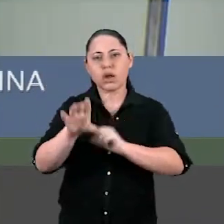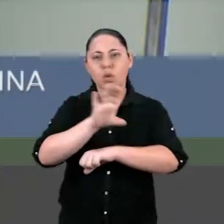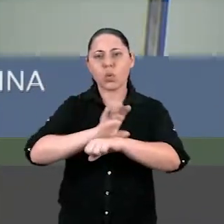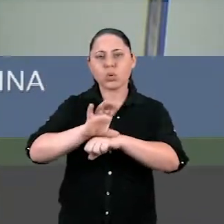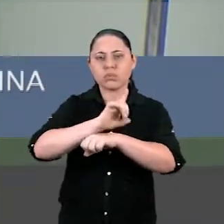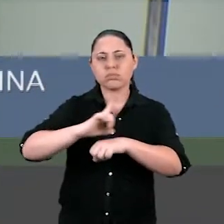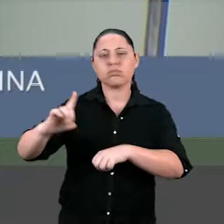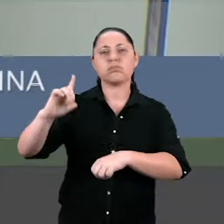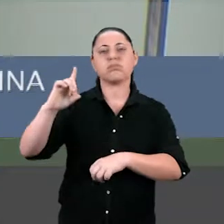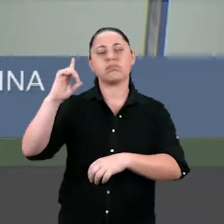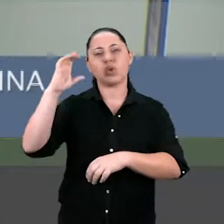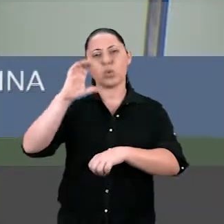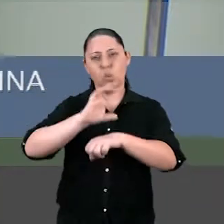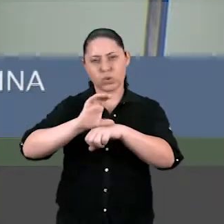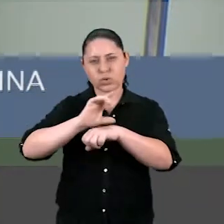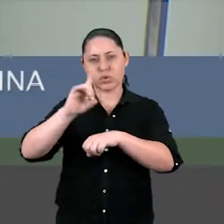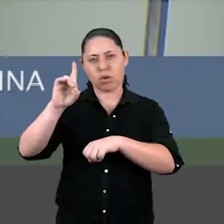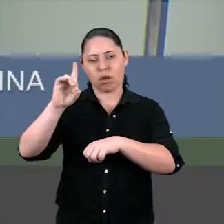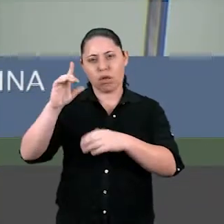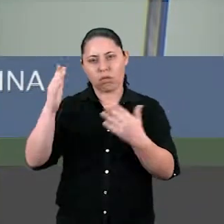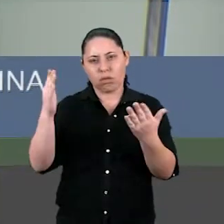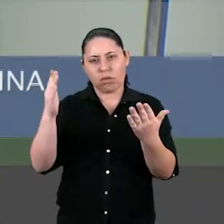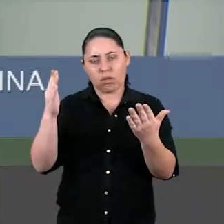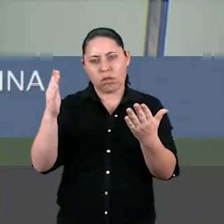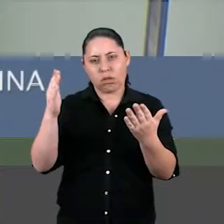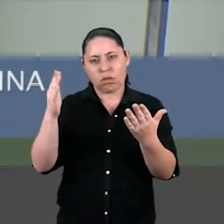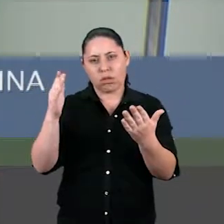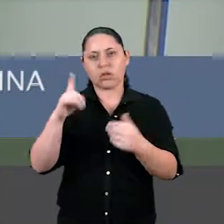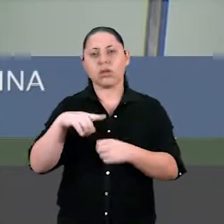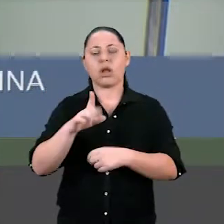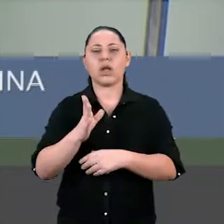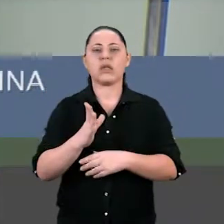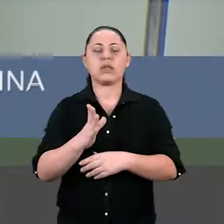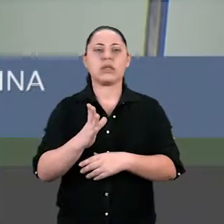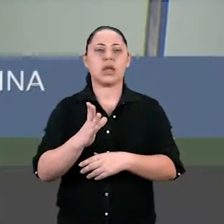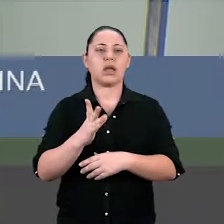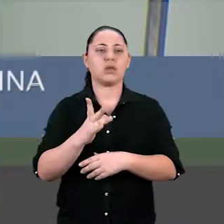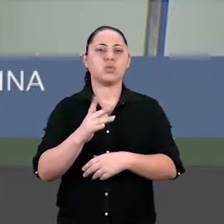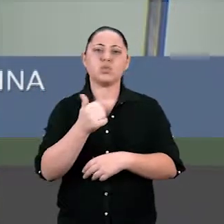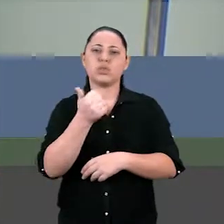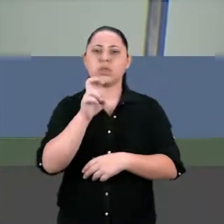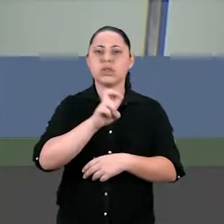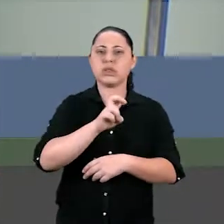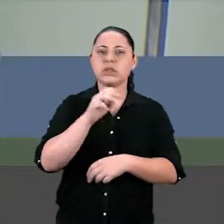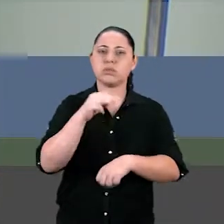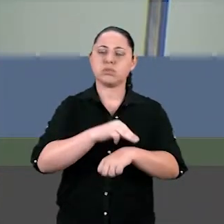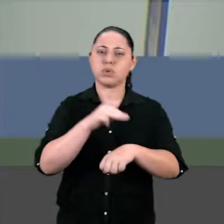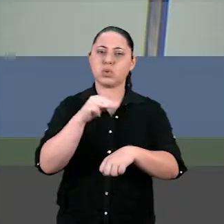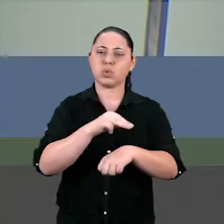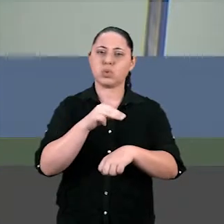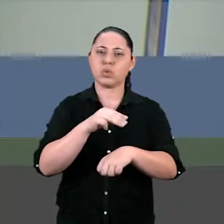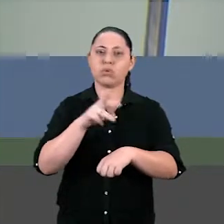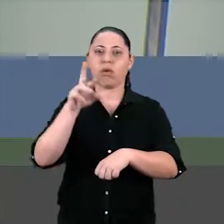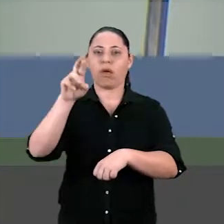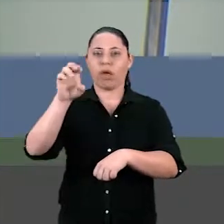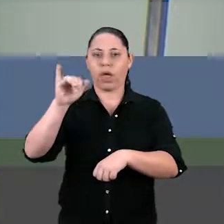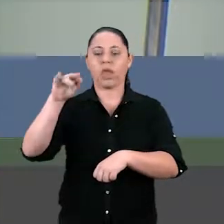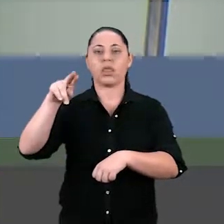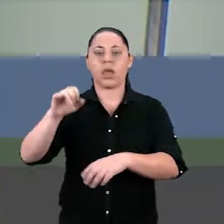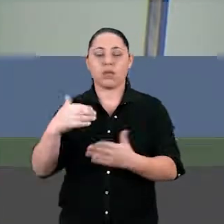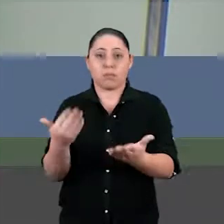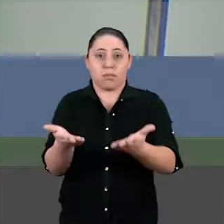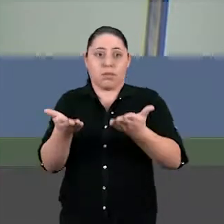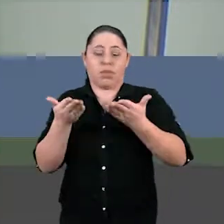aqui e alhures. As minhas articulações, nesses 15 minutos que o Reinaldo, permita-me chamá-lo assim, me deu, vão